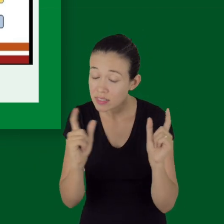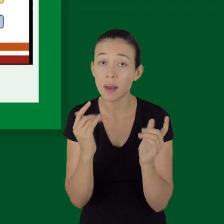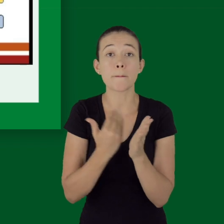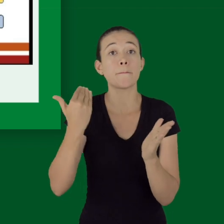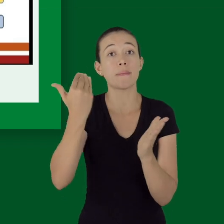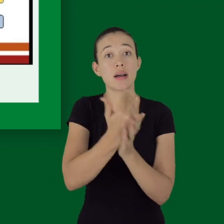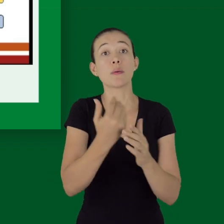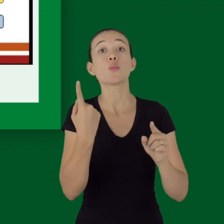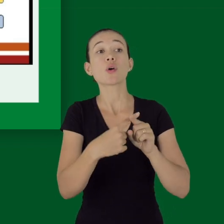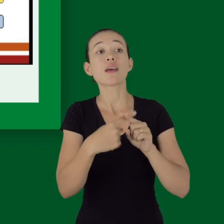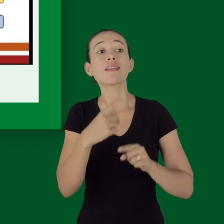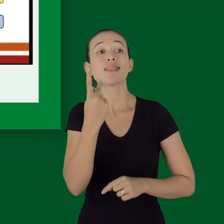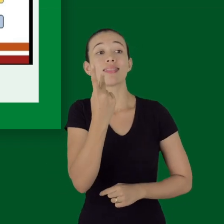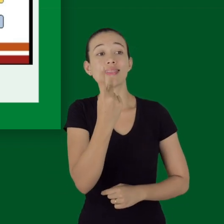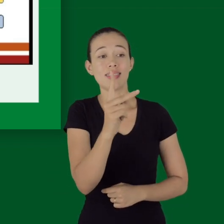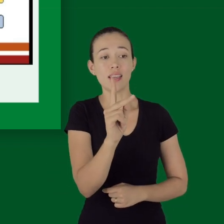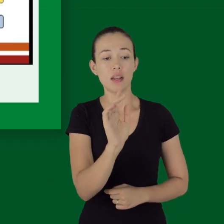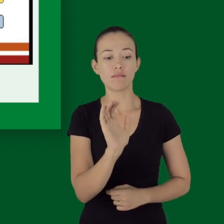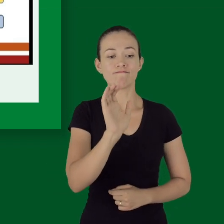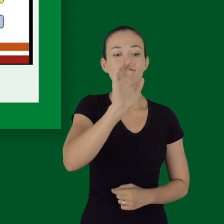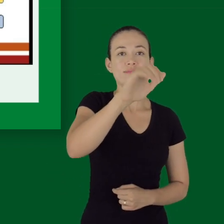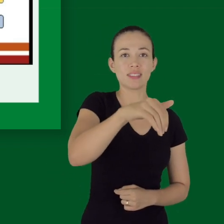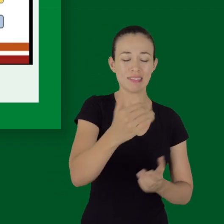osteomusculares, artrose,